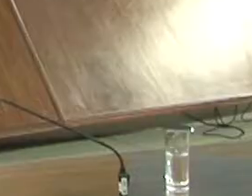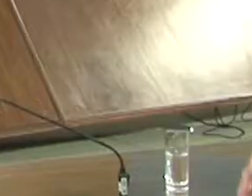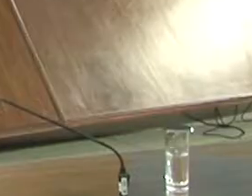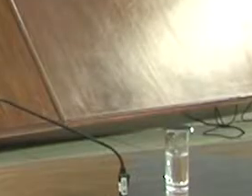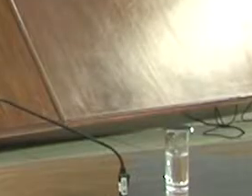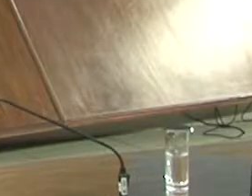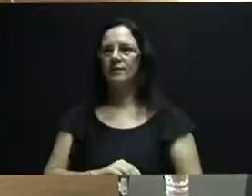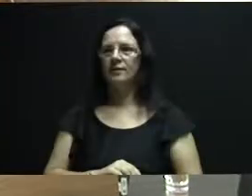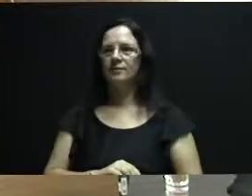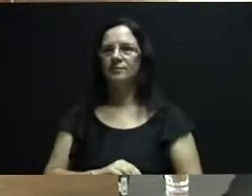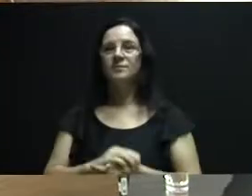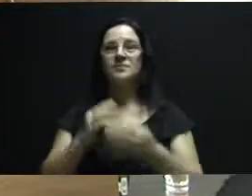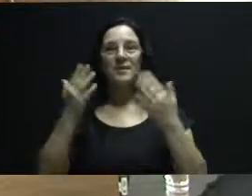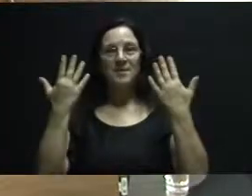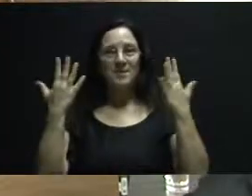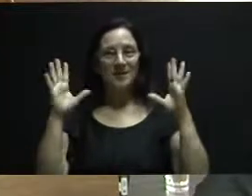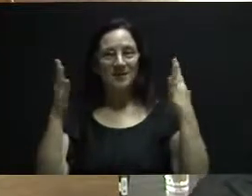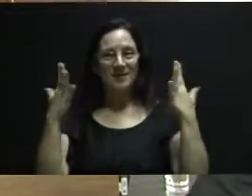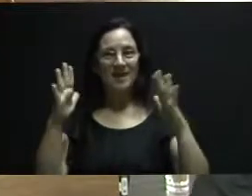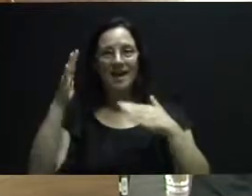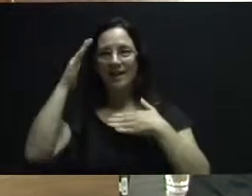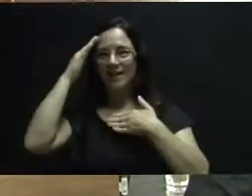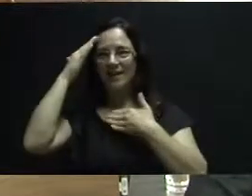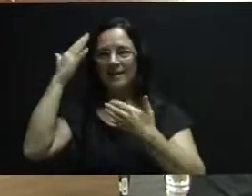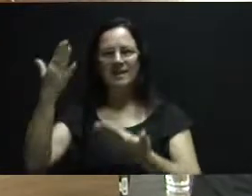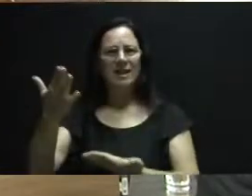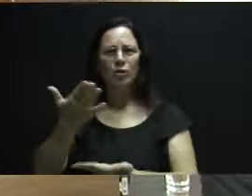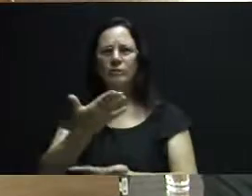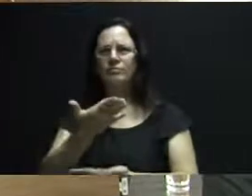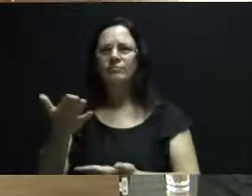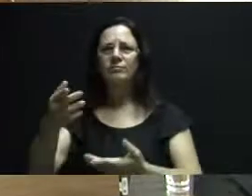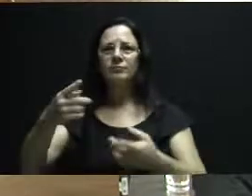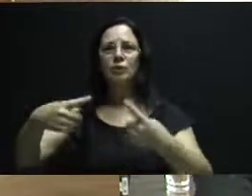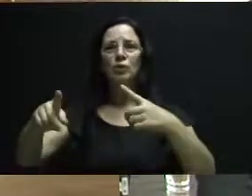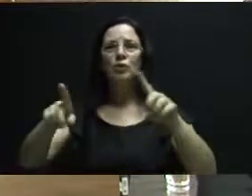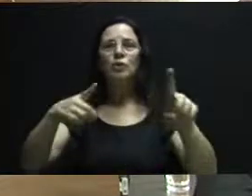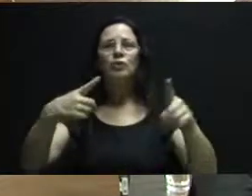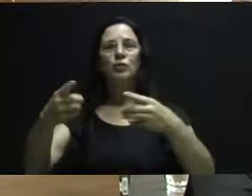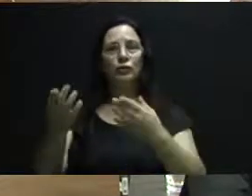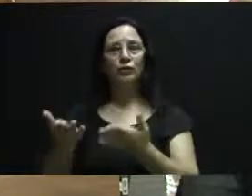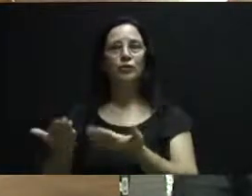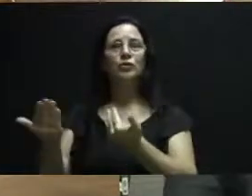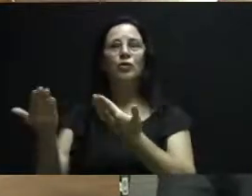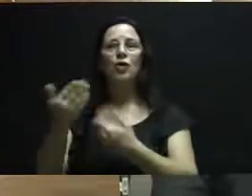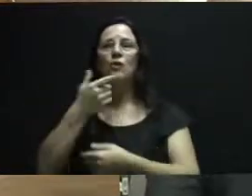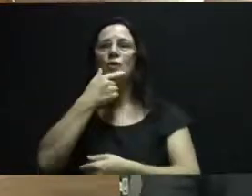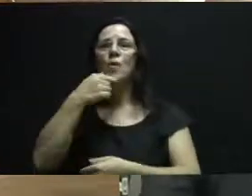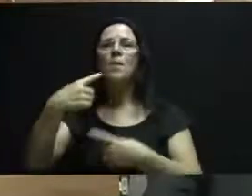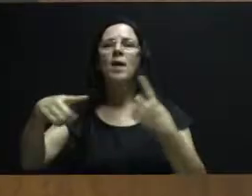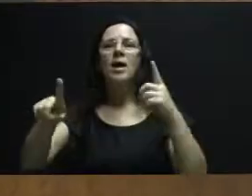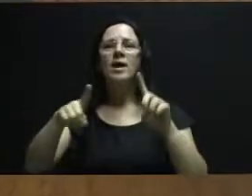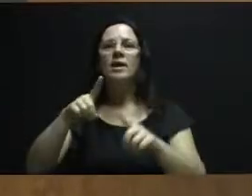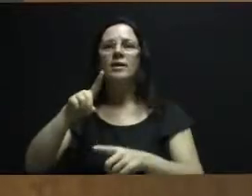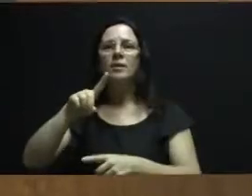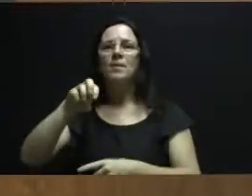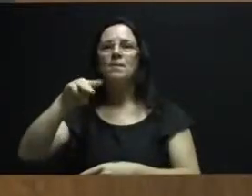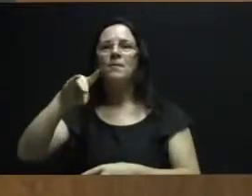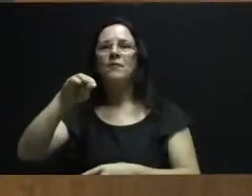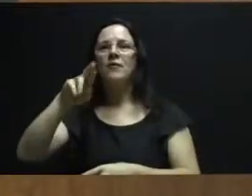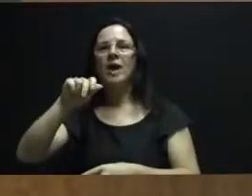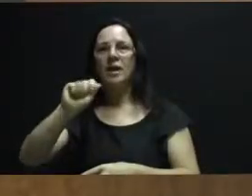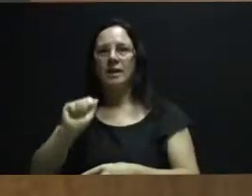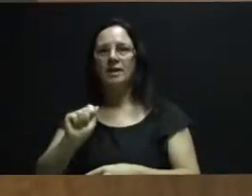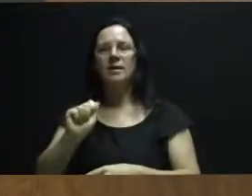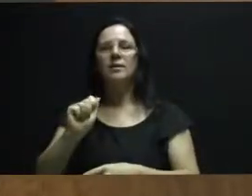Aproveito para parabenizar e agradecer, em nome de toda a Orquestra Jovem Cubatão Sinfonia, o maestro André Farias. Muito obrigado pelo brilhantismo nesta